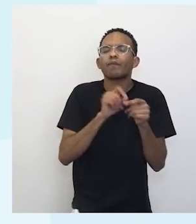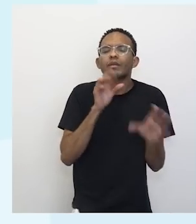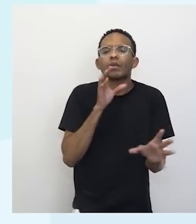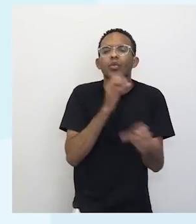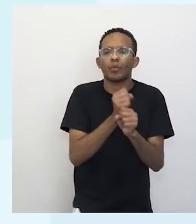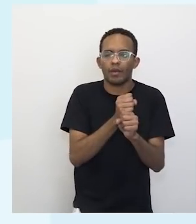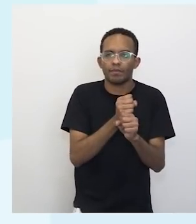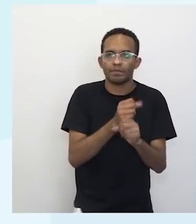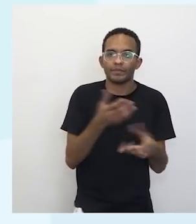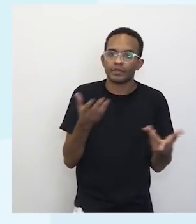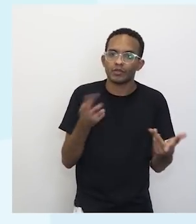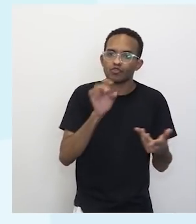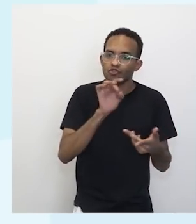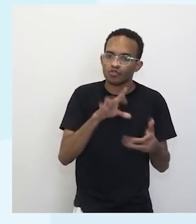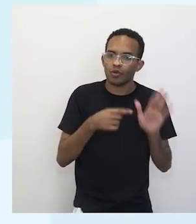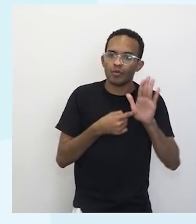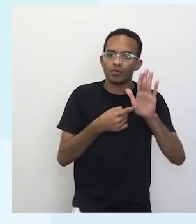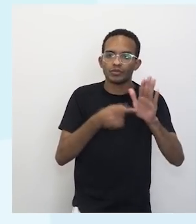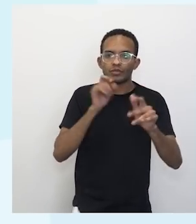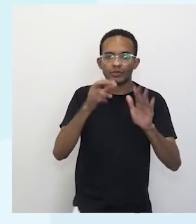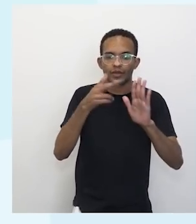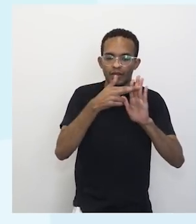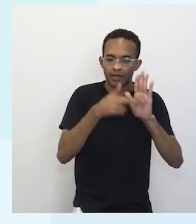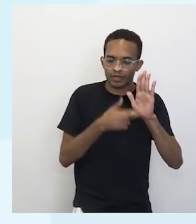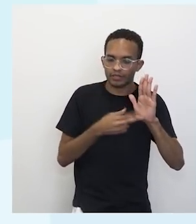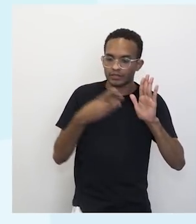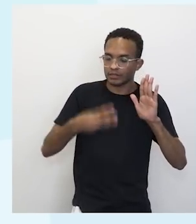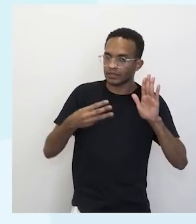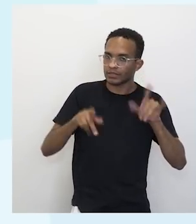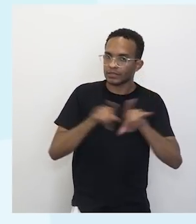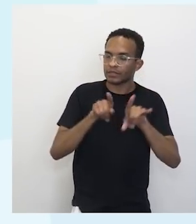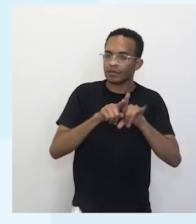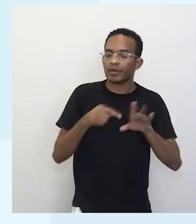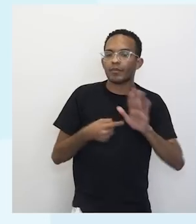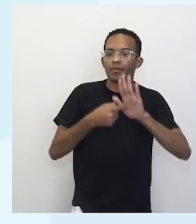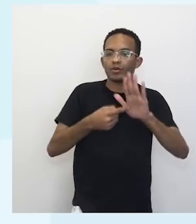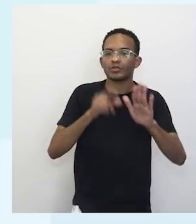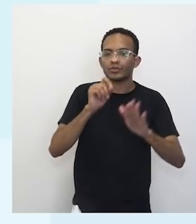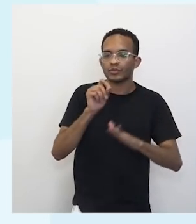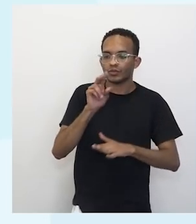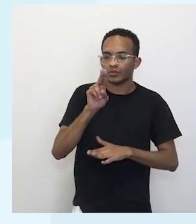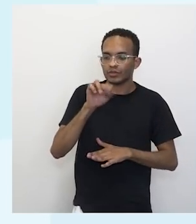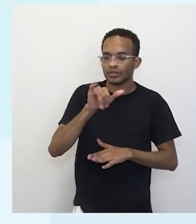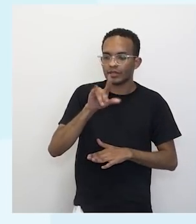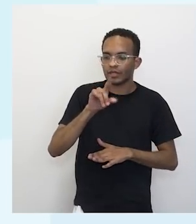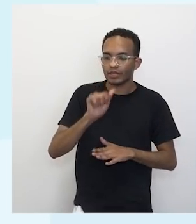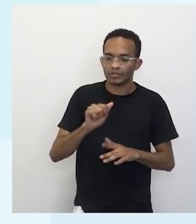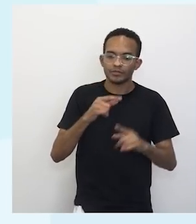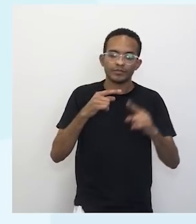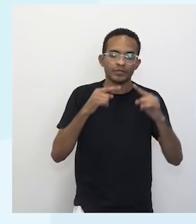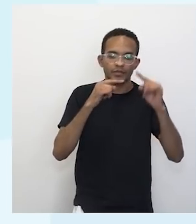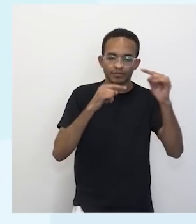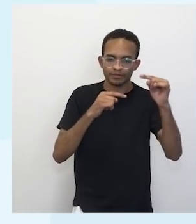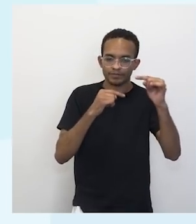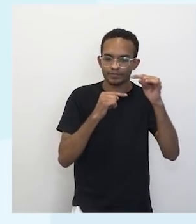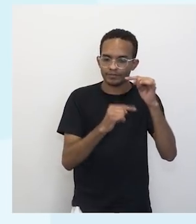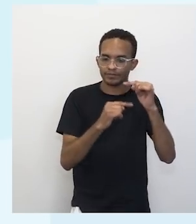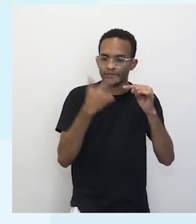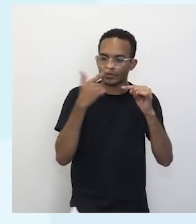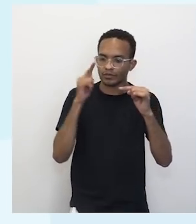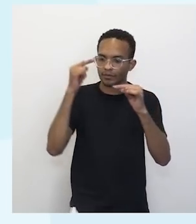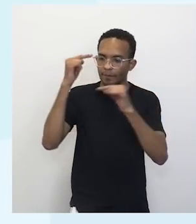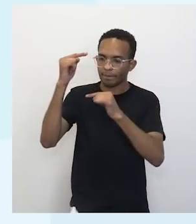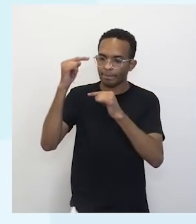calcular? É só eu fazer uma regra de 3, onde eu coloco unidade embaixo de unidade, depois eu